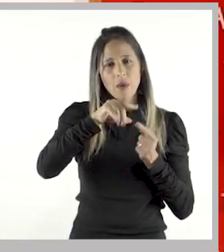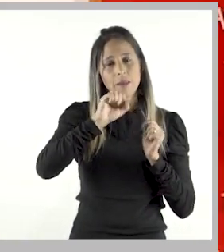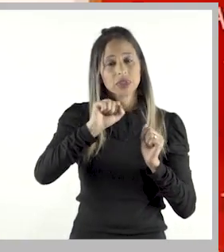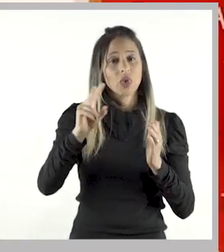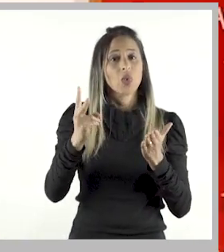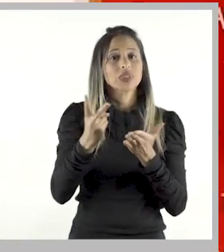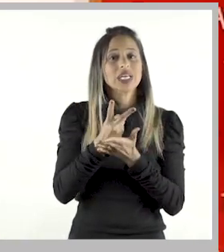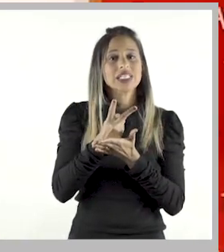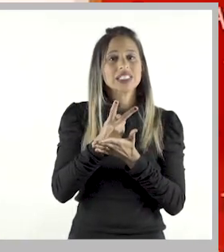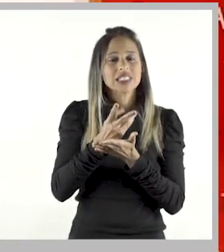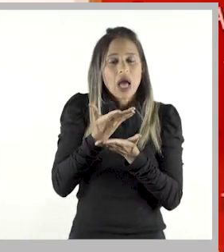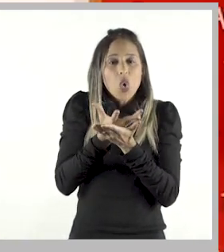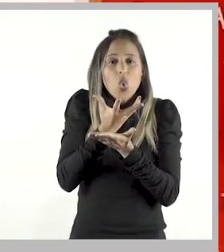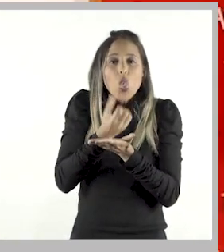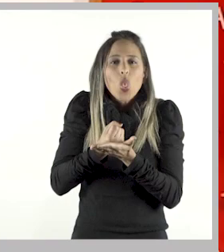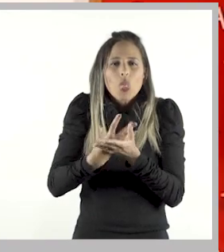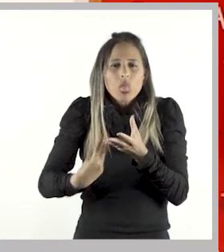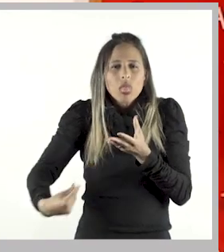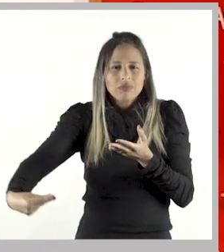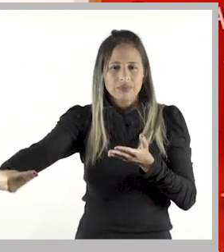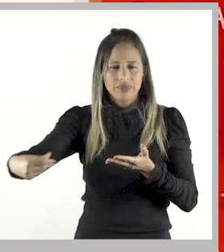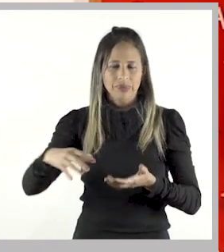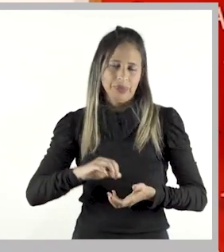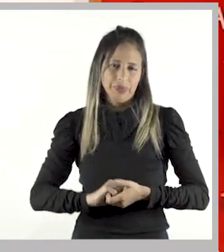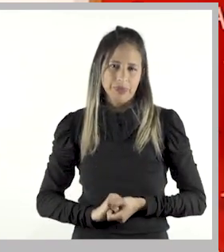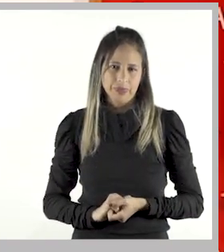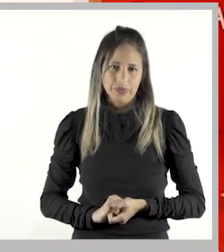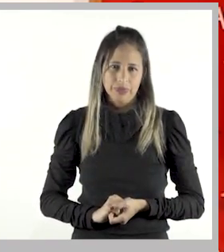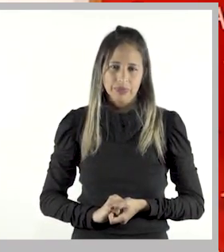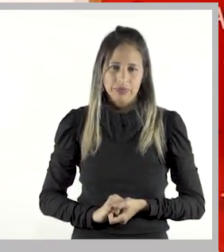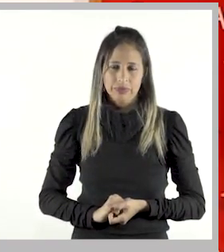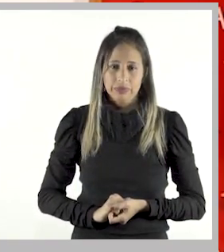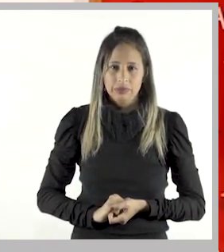solte. Então eu vou espalhar bem.